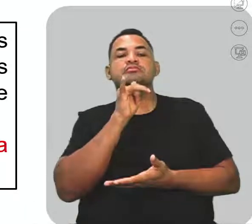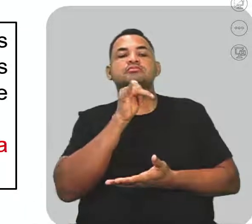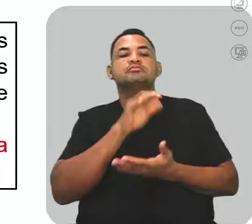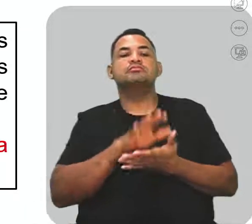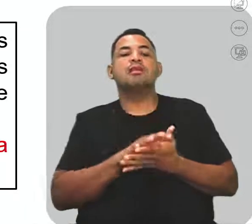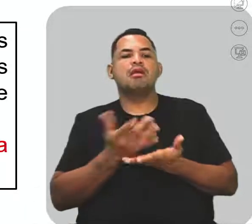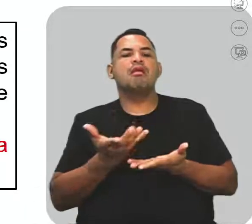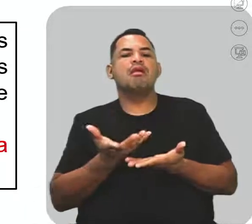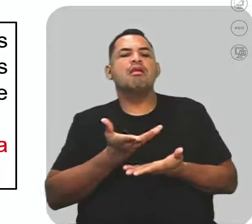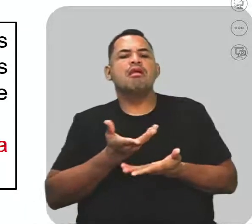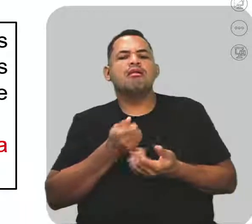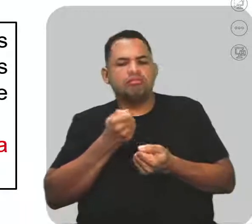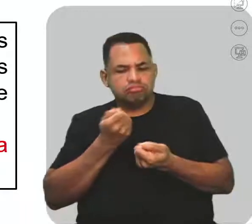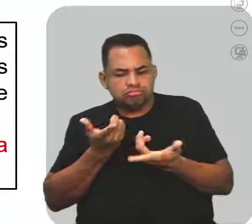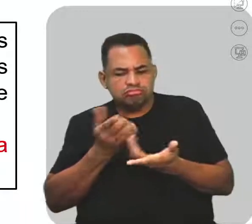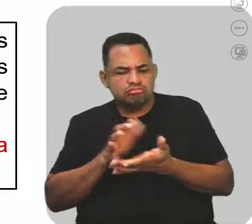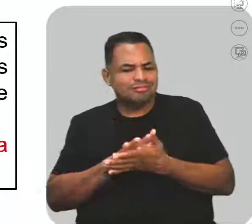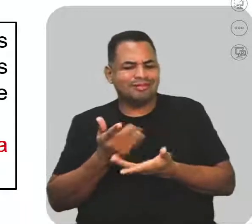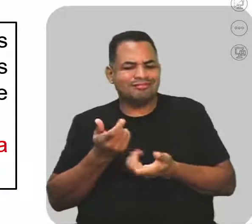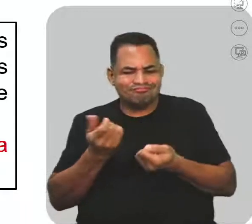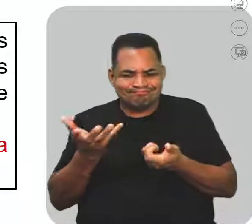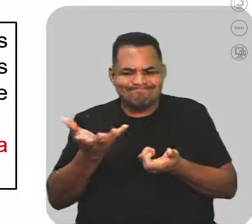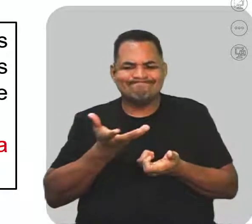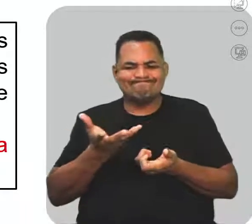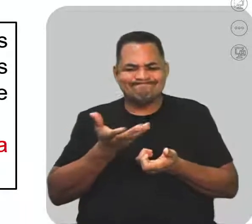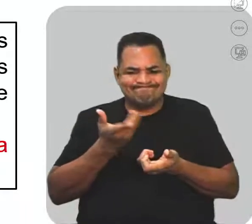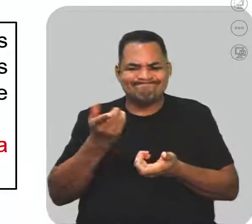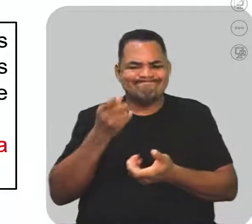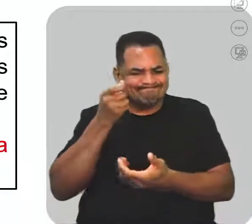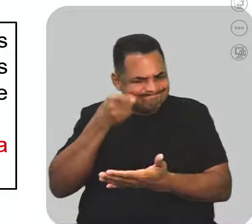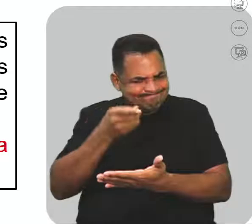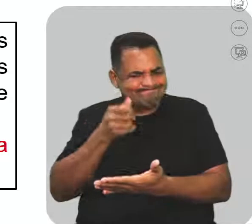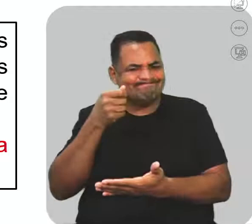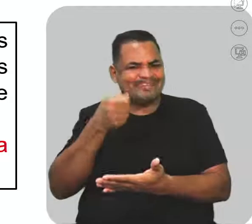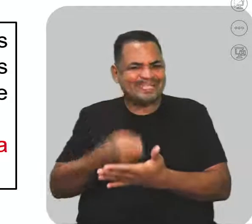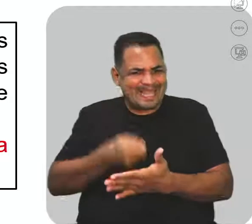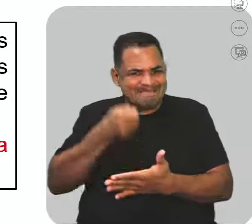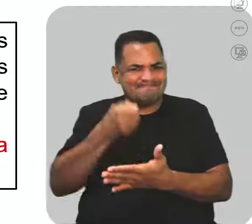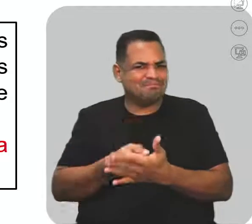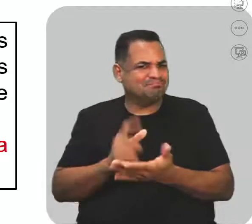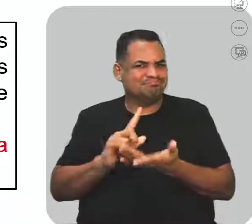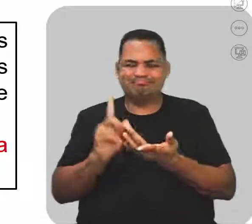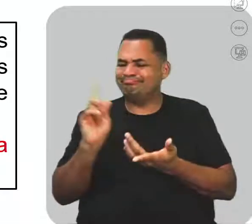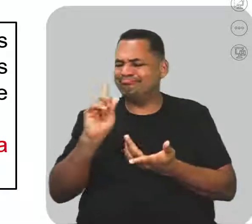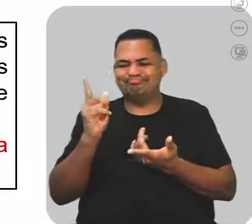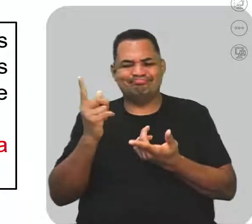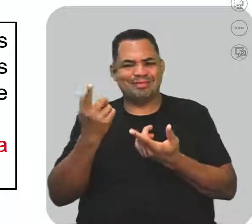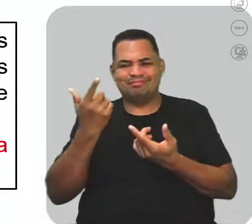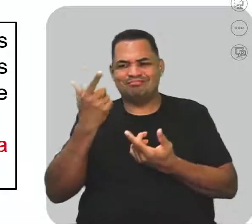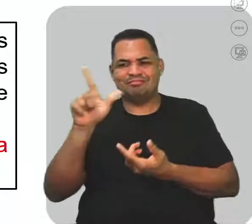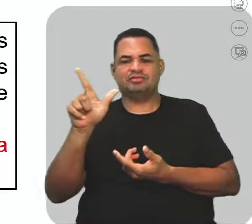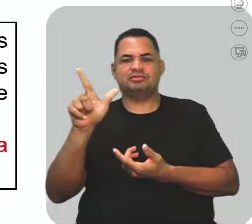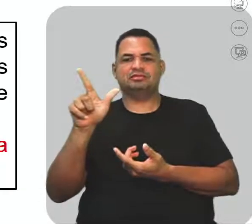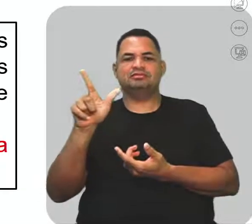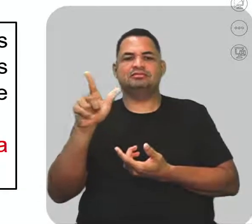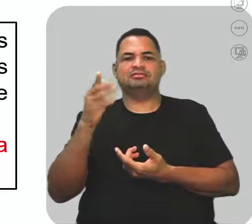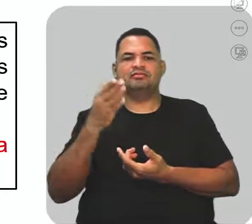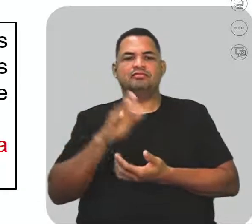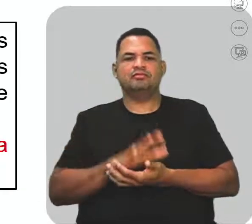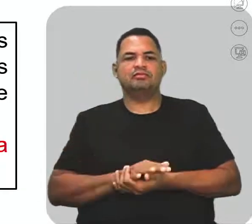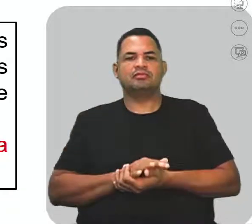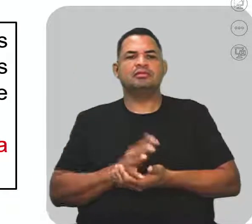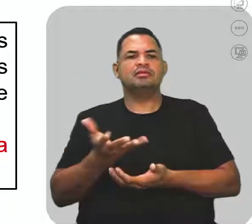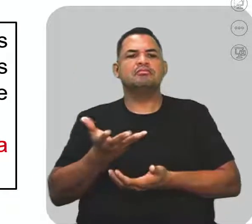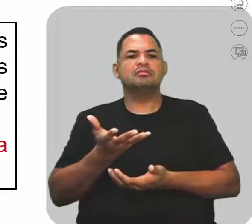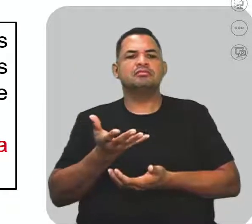eu tentei, mas não consegui. Então, eu tenho aqui, olha só, poderia terminar aqui? Beleza. Eu